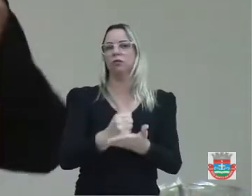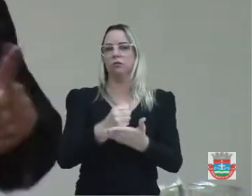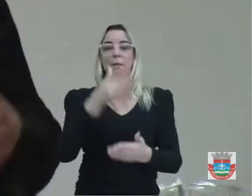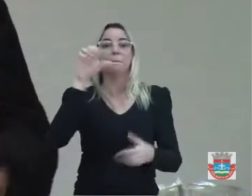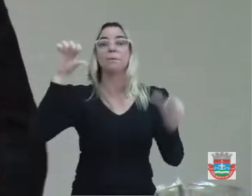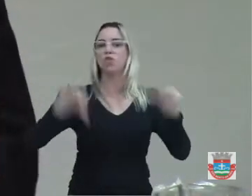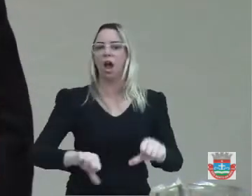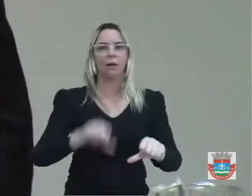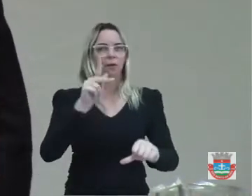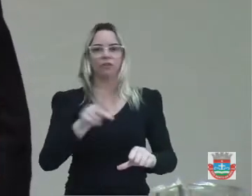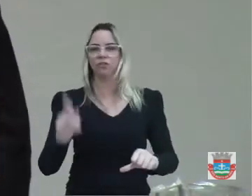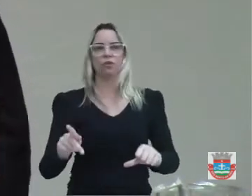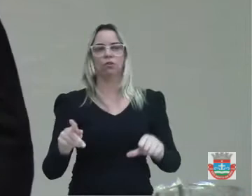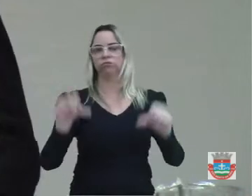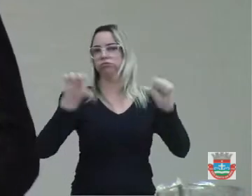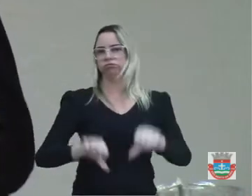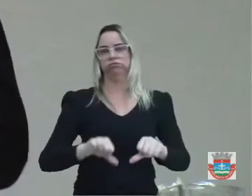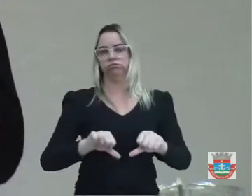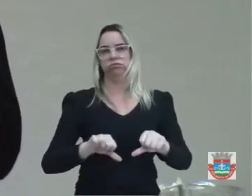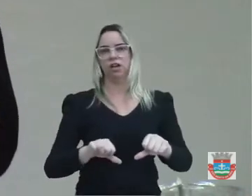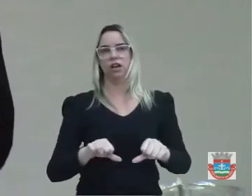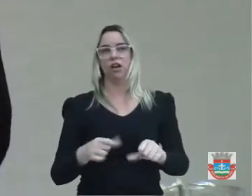prejudicar, não tem volta.